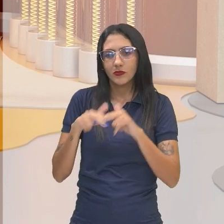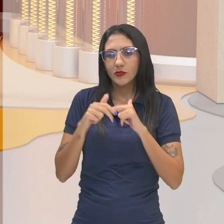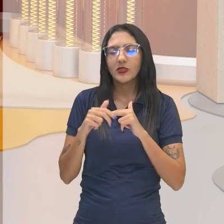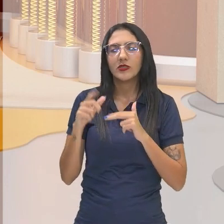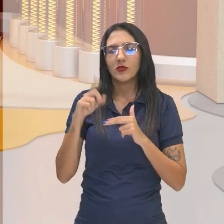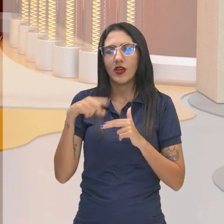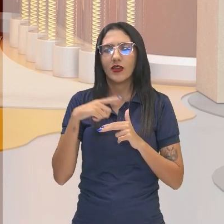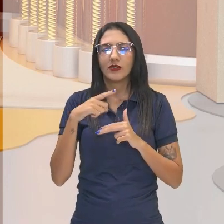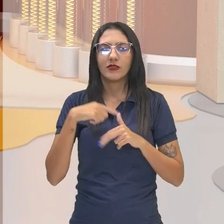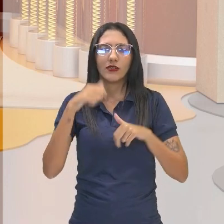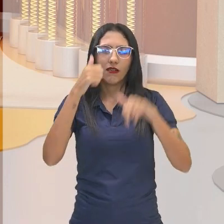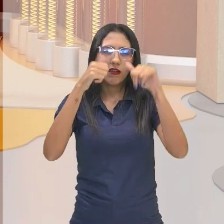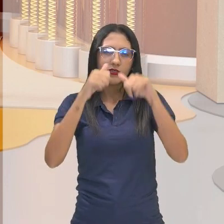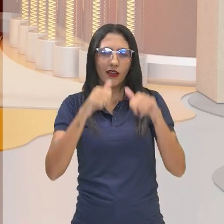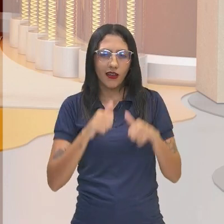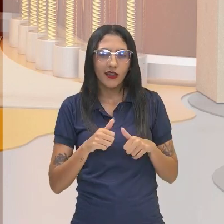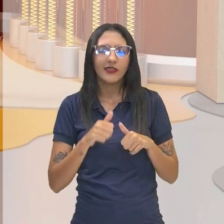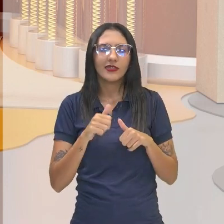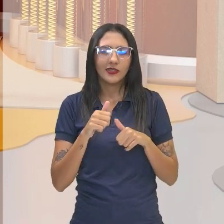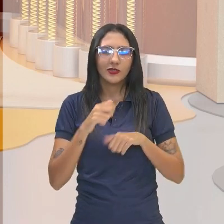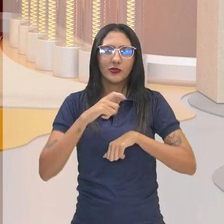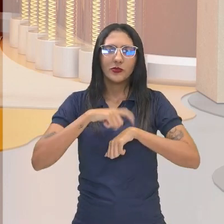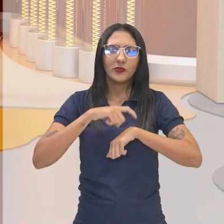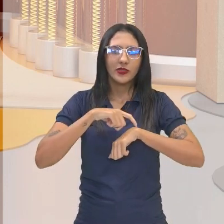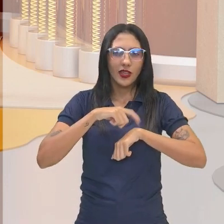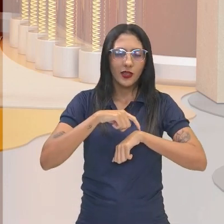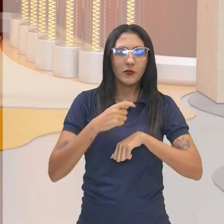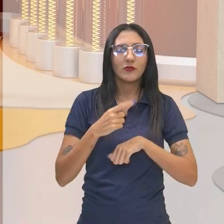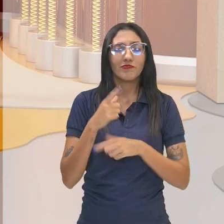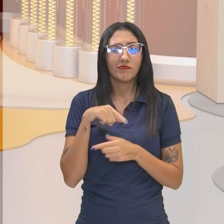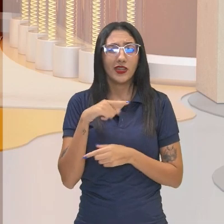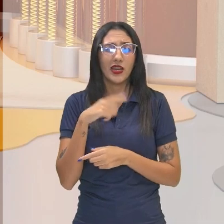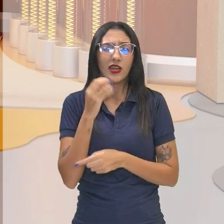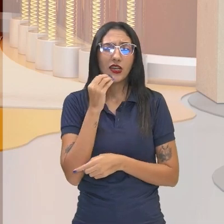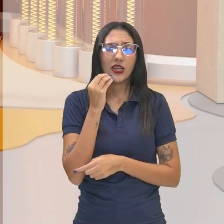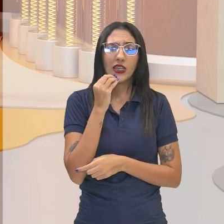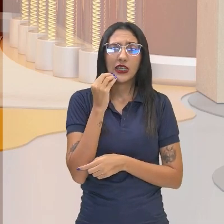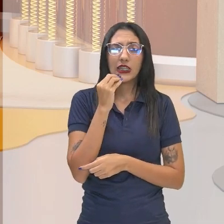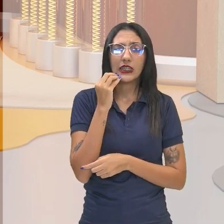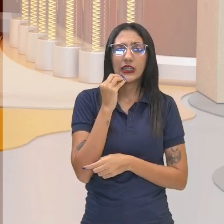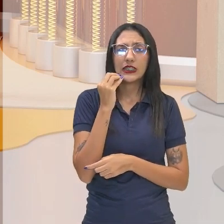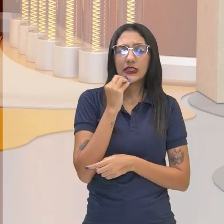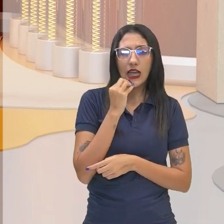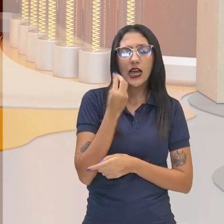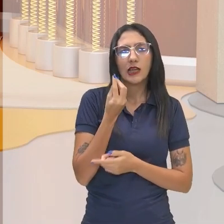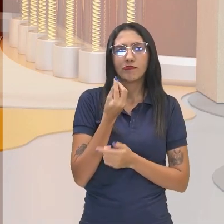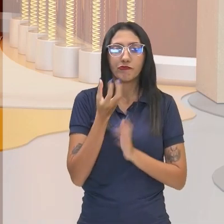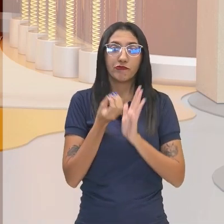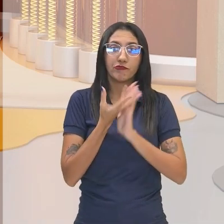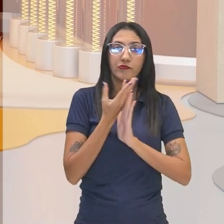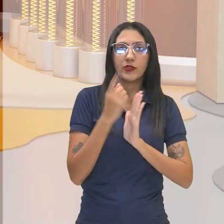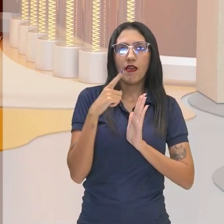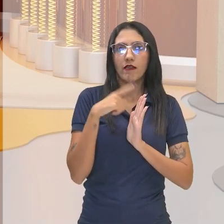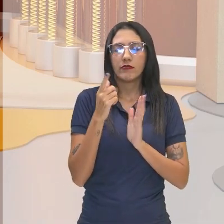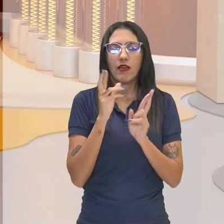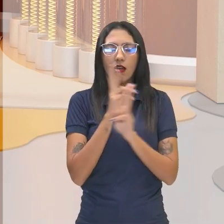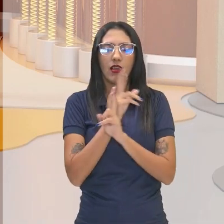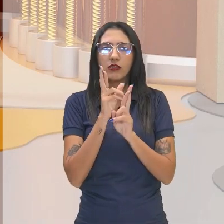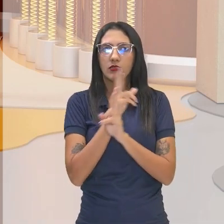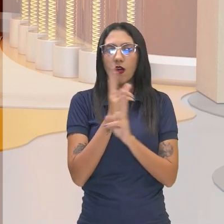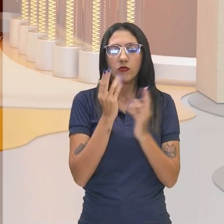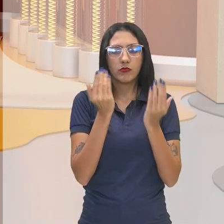humanidade vai o quê? Vai tentar, né, criar essas relações